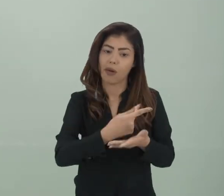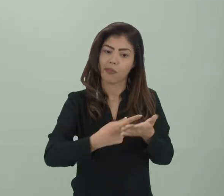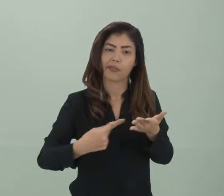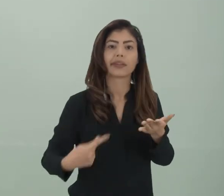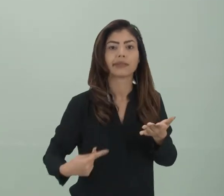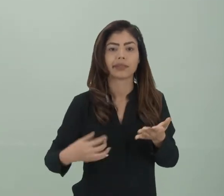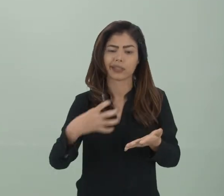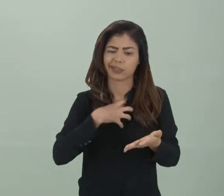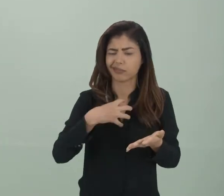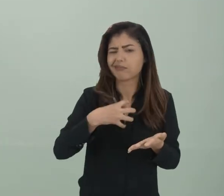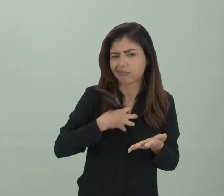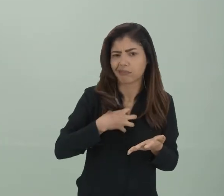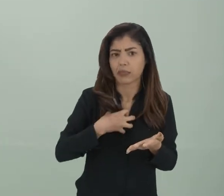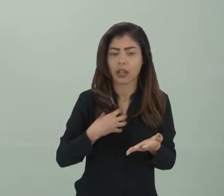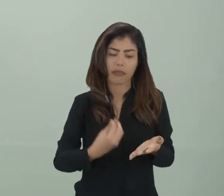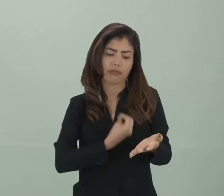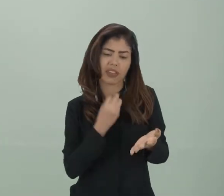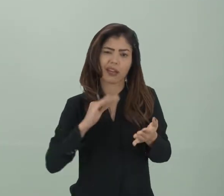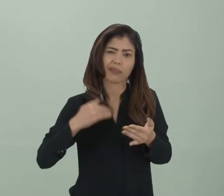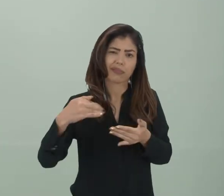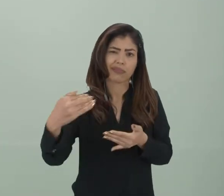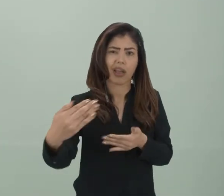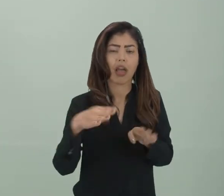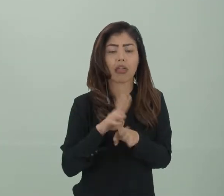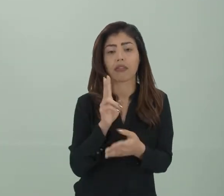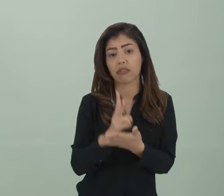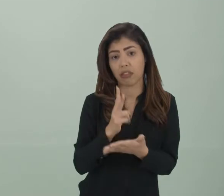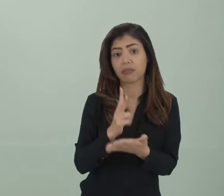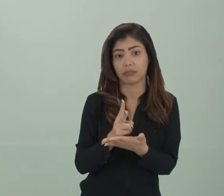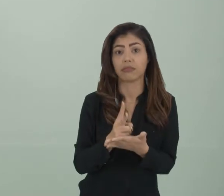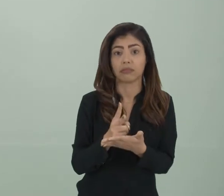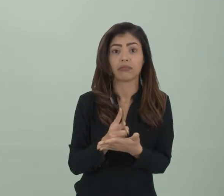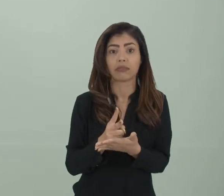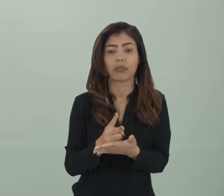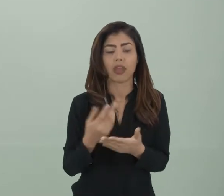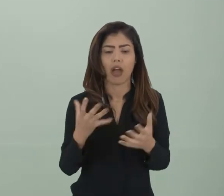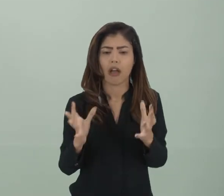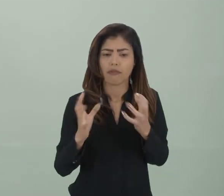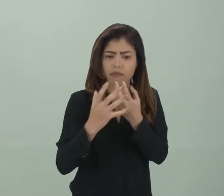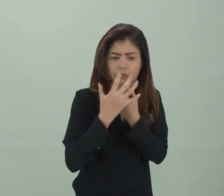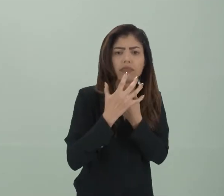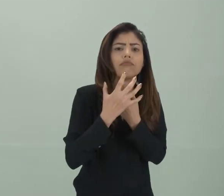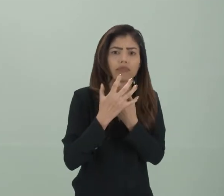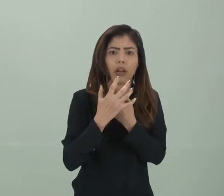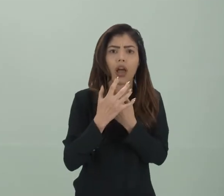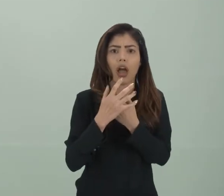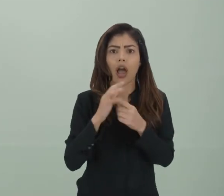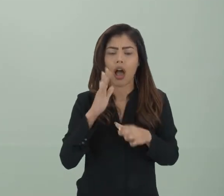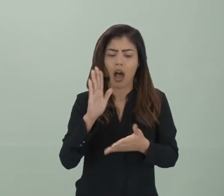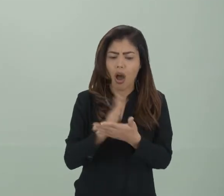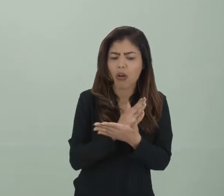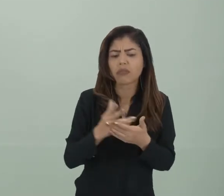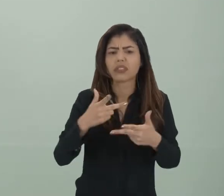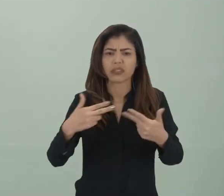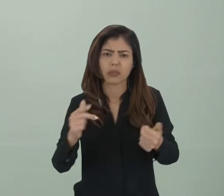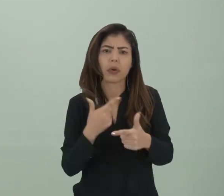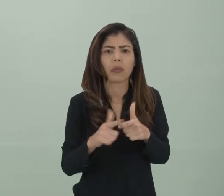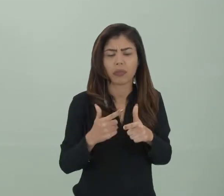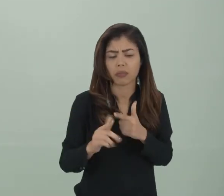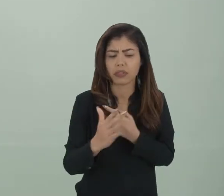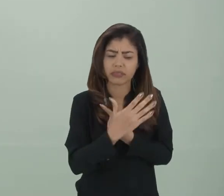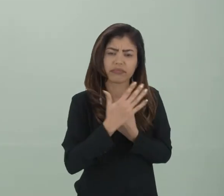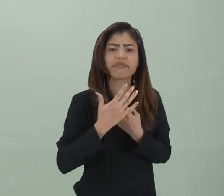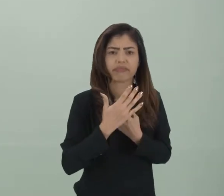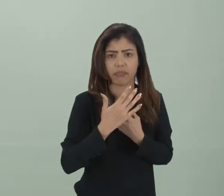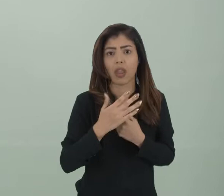sentia durante a sua vida, sempre fechado, acobertado por algumas situações e